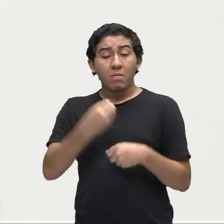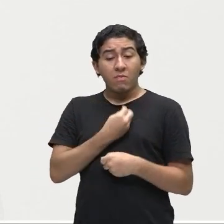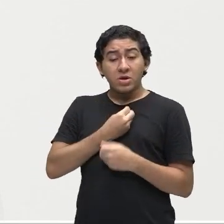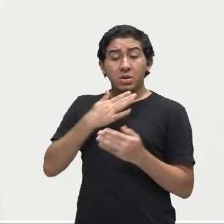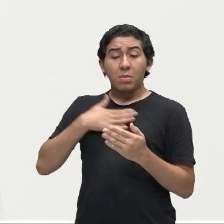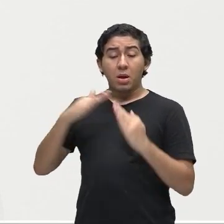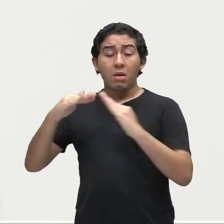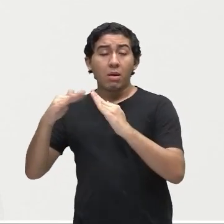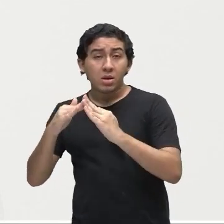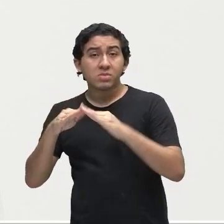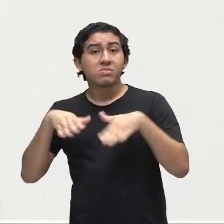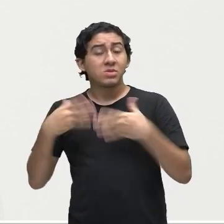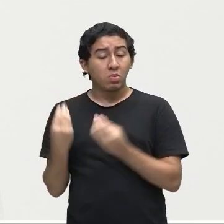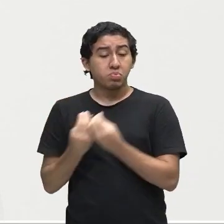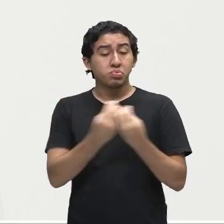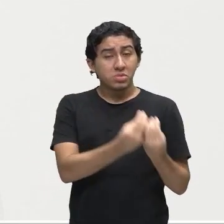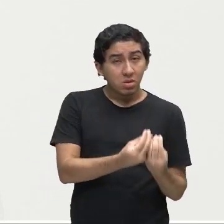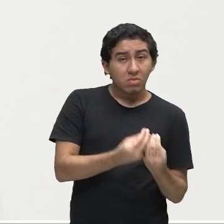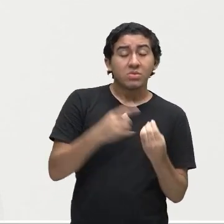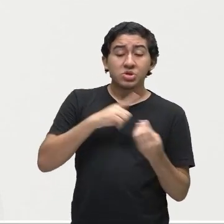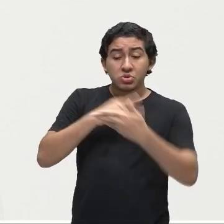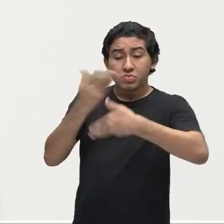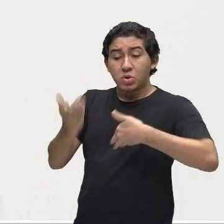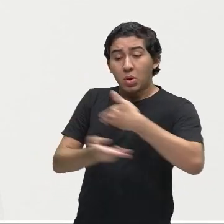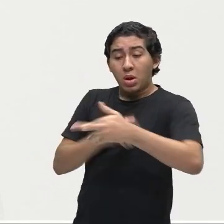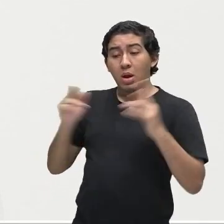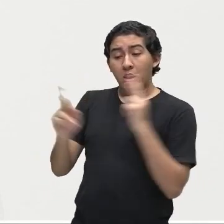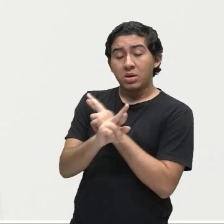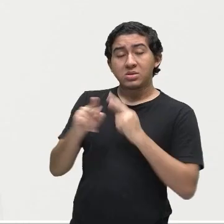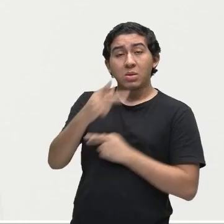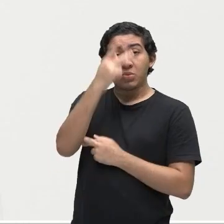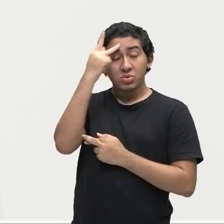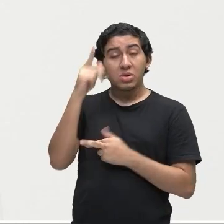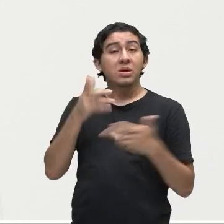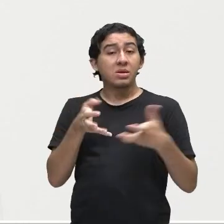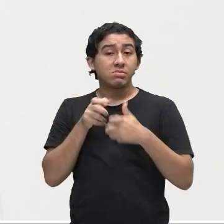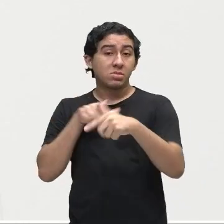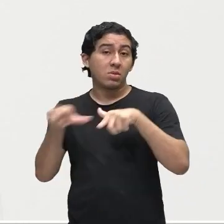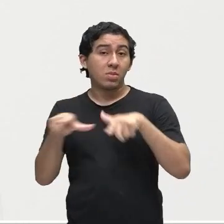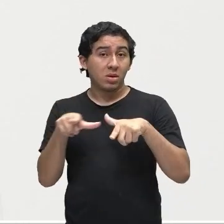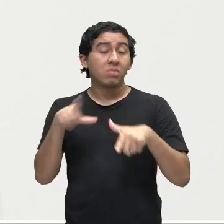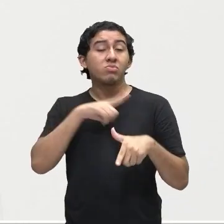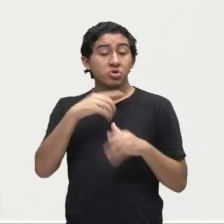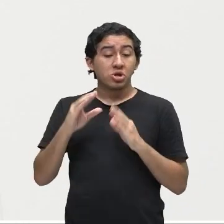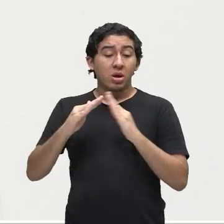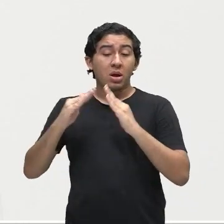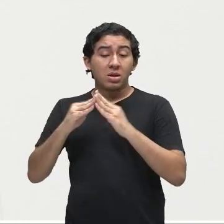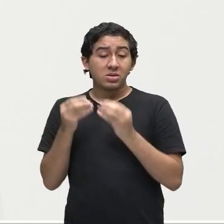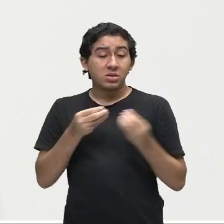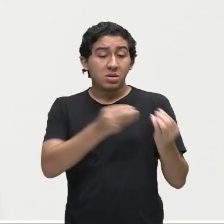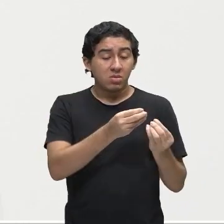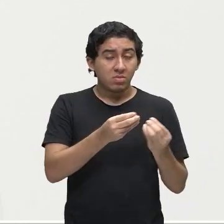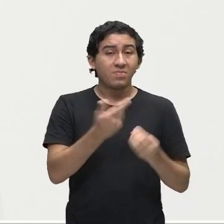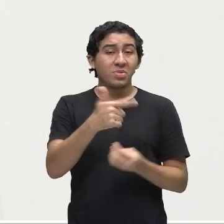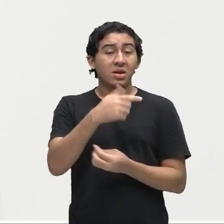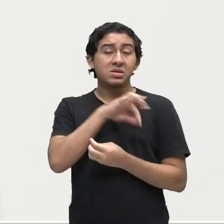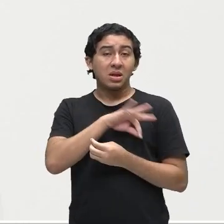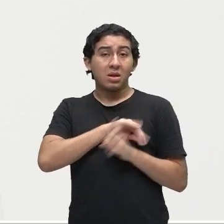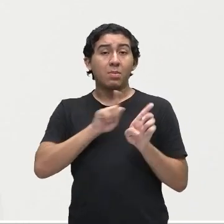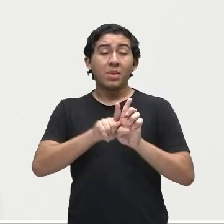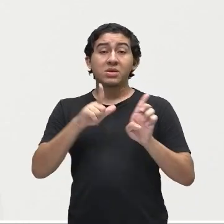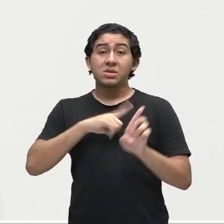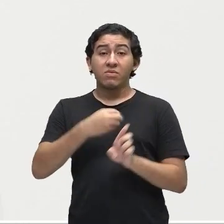esse companheiro que iria trabalhar na sua oficina ali de artesanato.